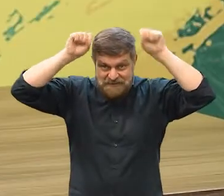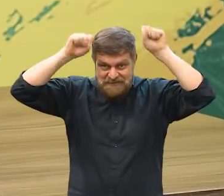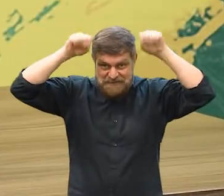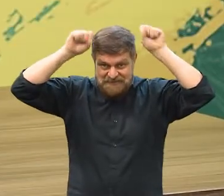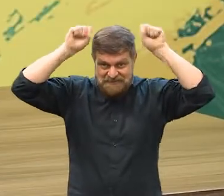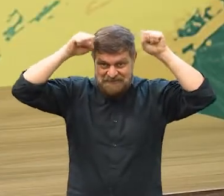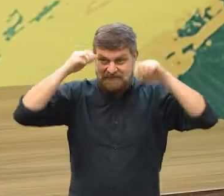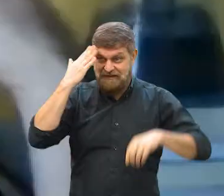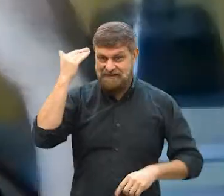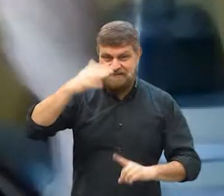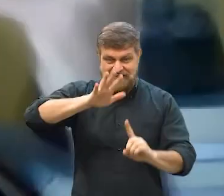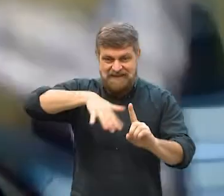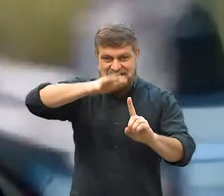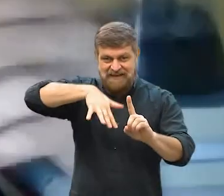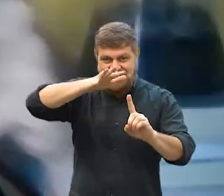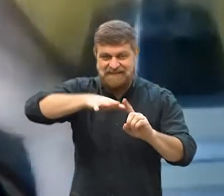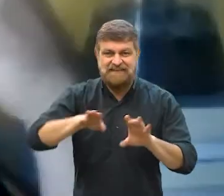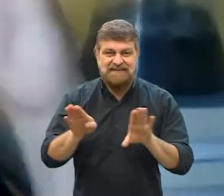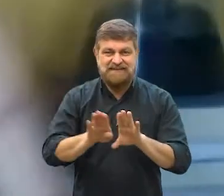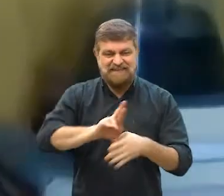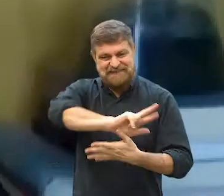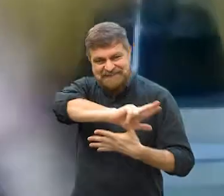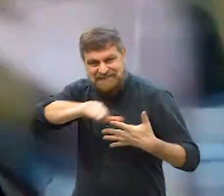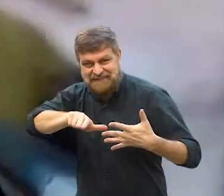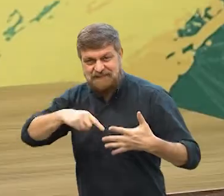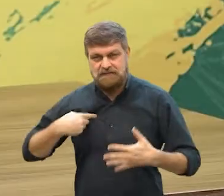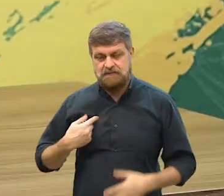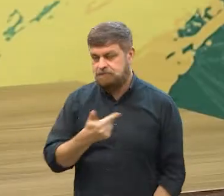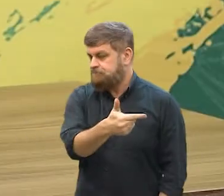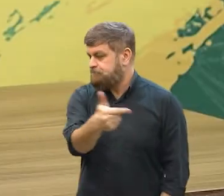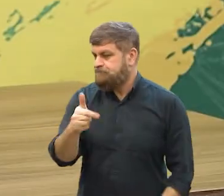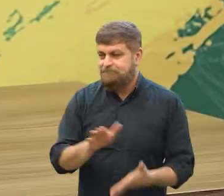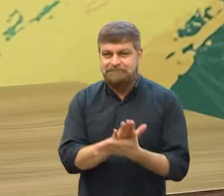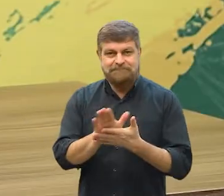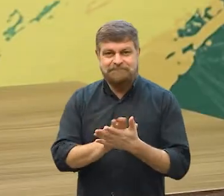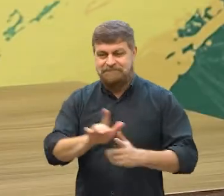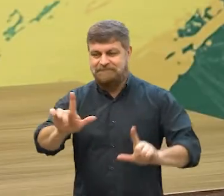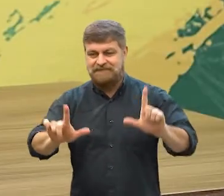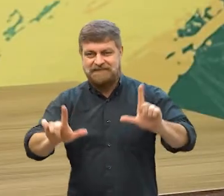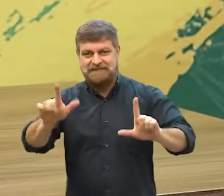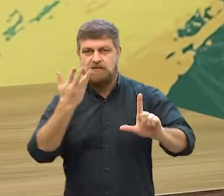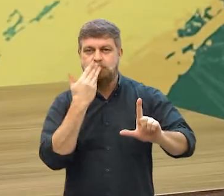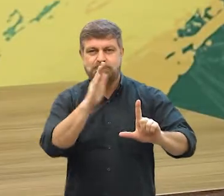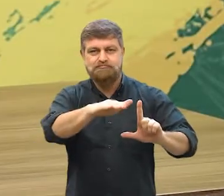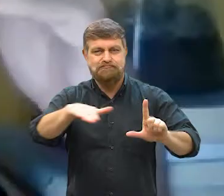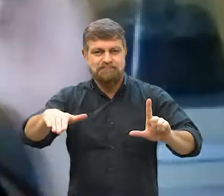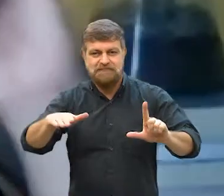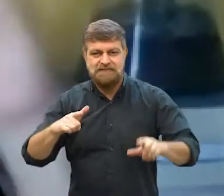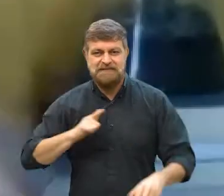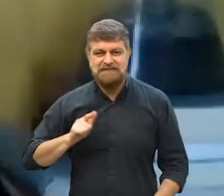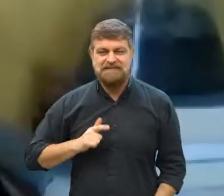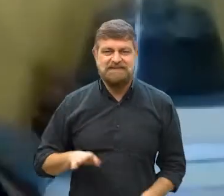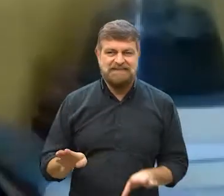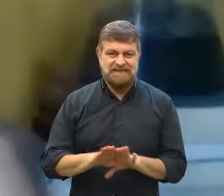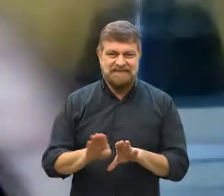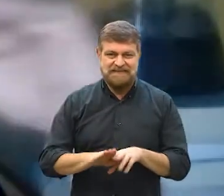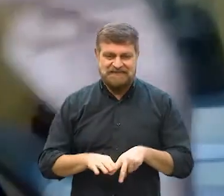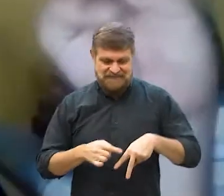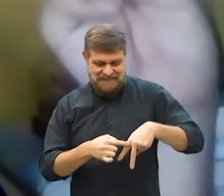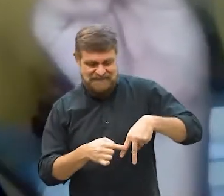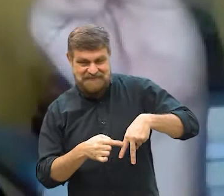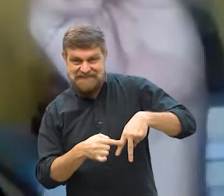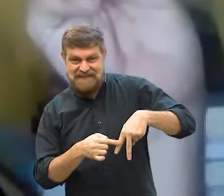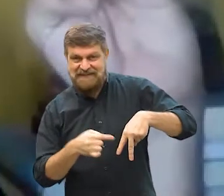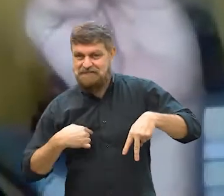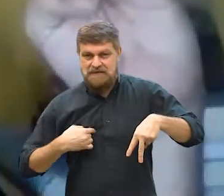vem Claro para Maravilha já não tinha nada para fazer exatamente Angélica já